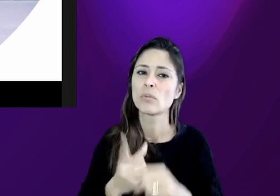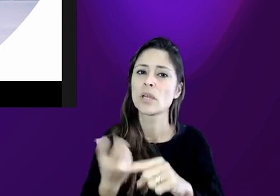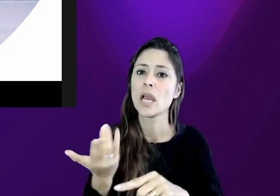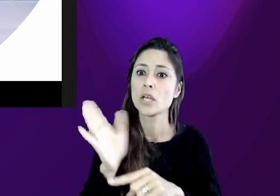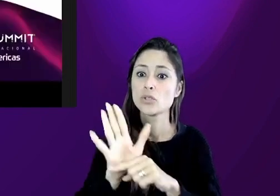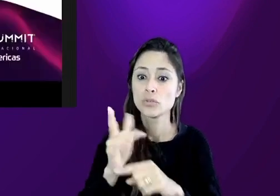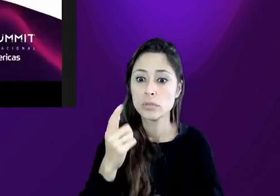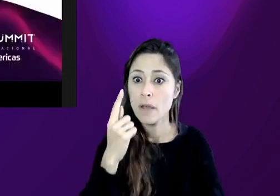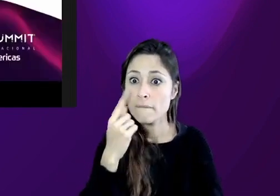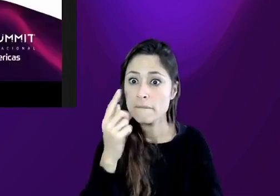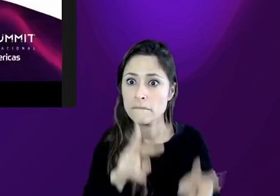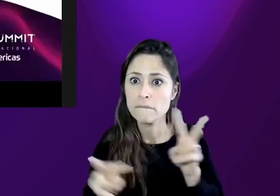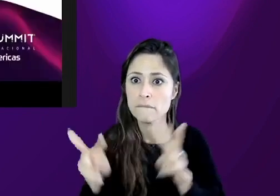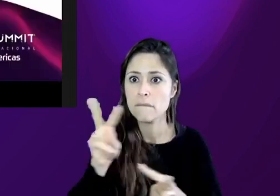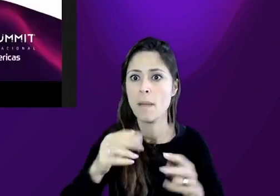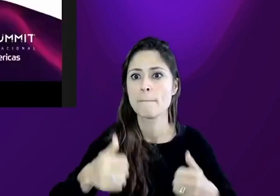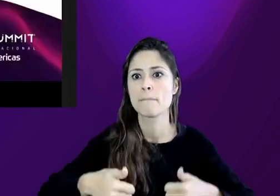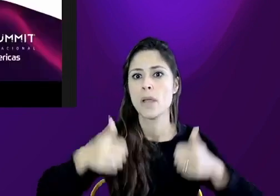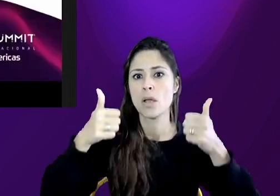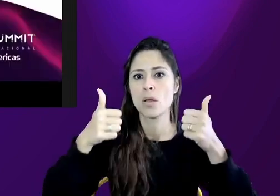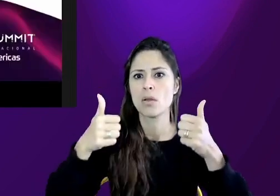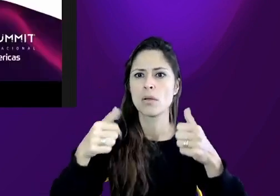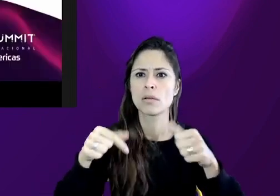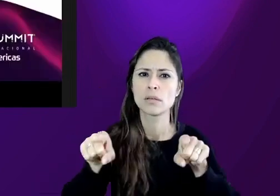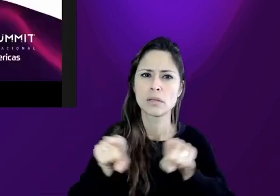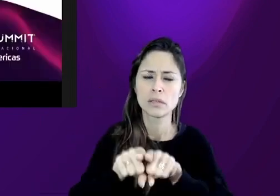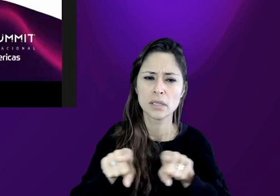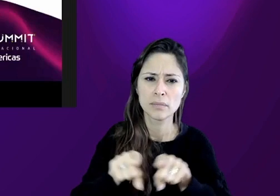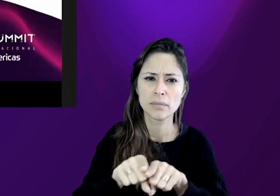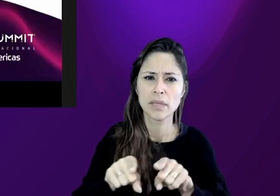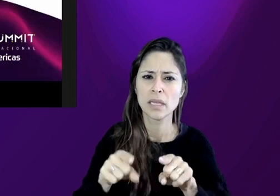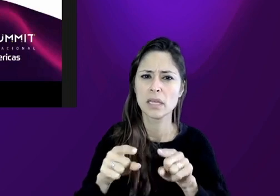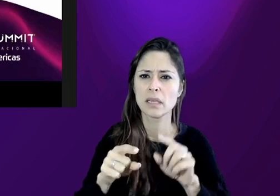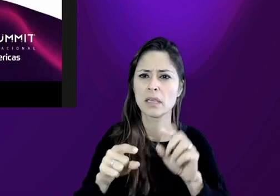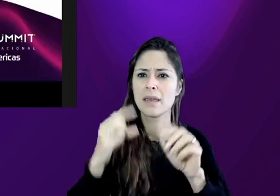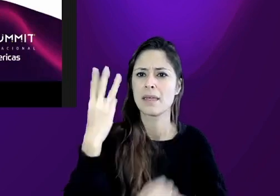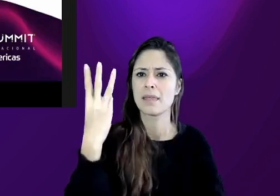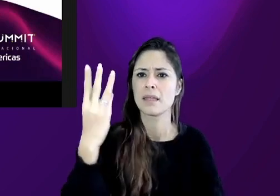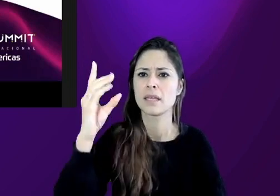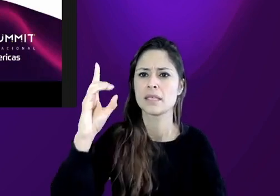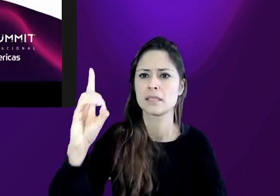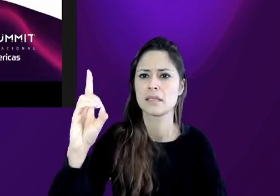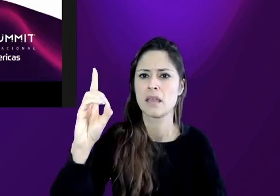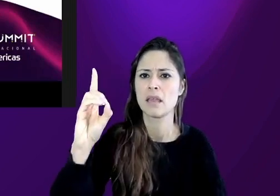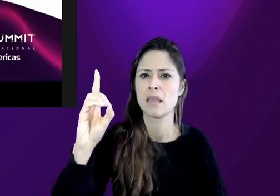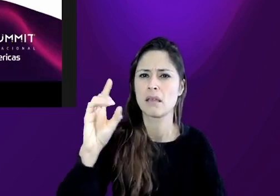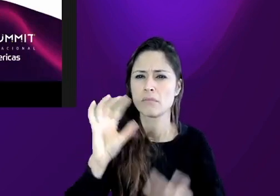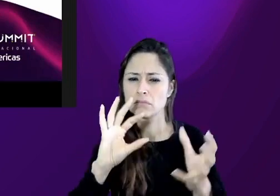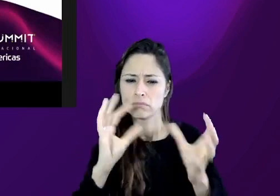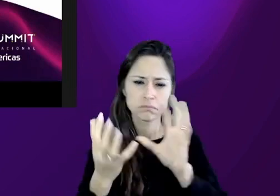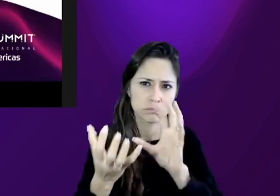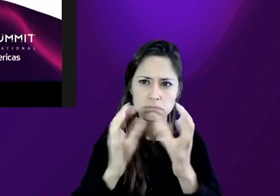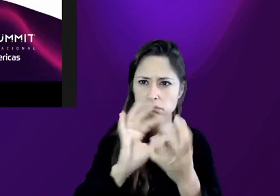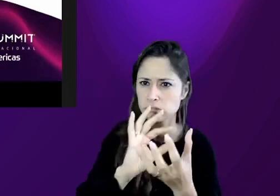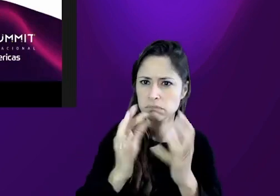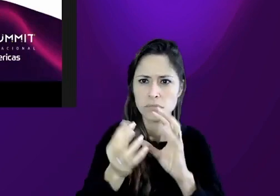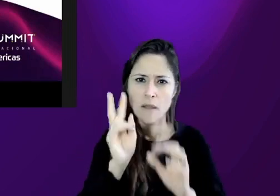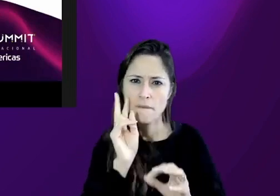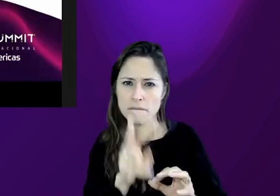visualização, nos possibilita uma visão tridimensional, a movimentação de ângulo